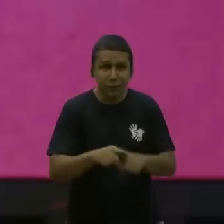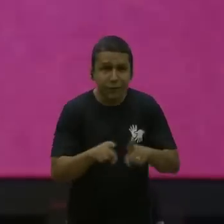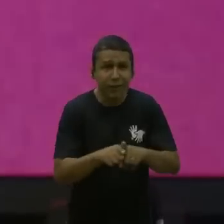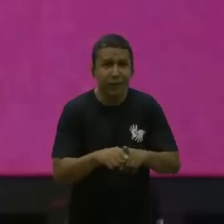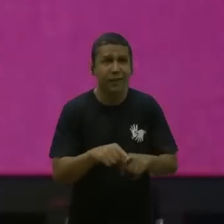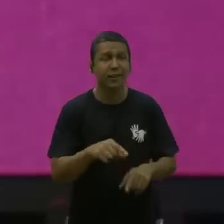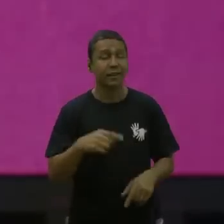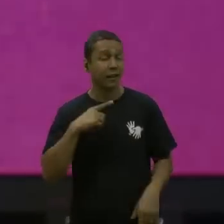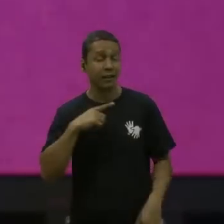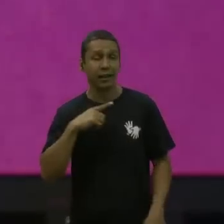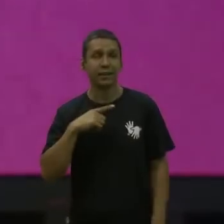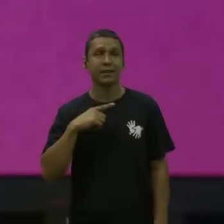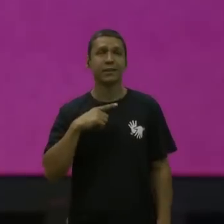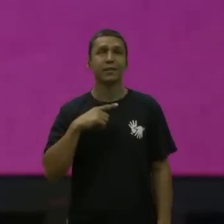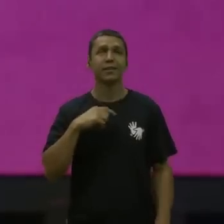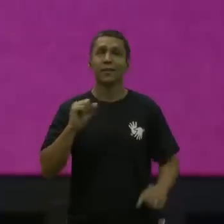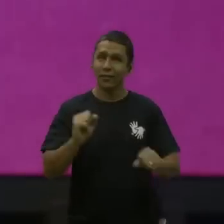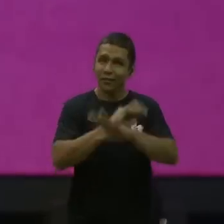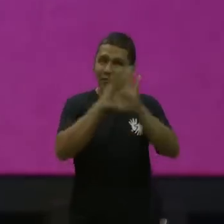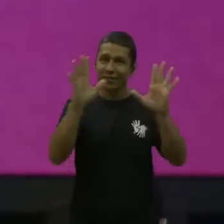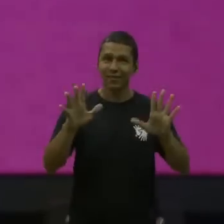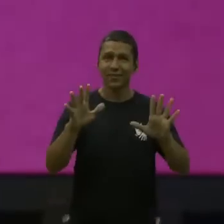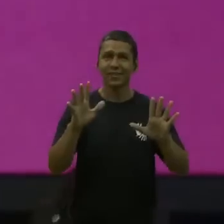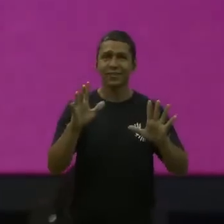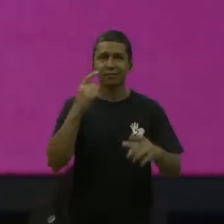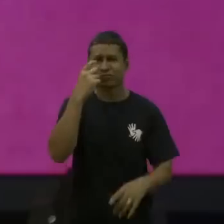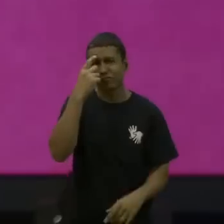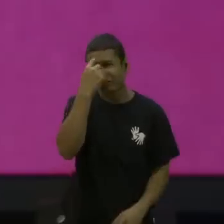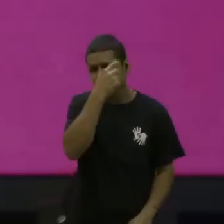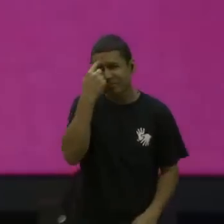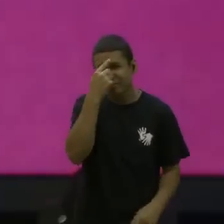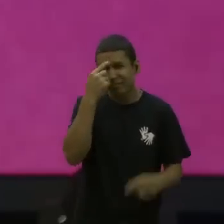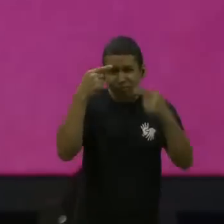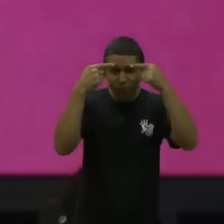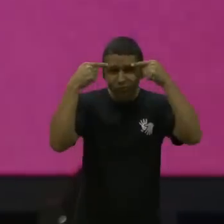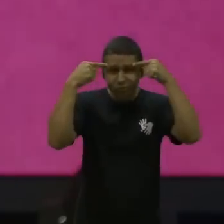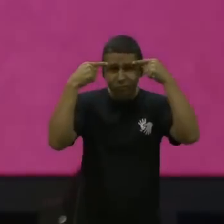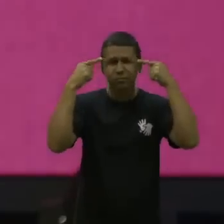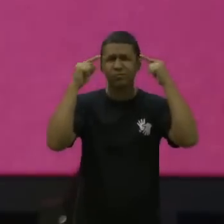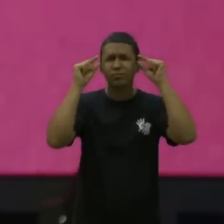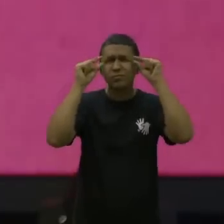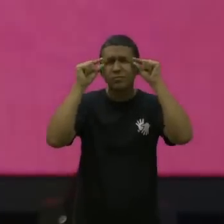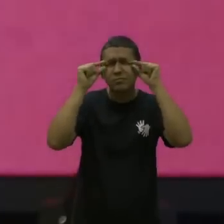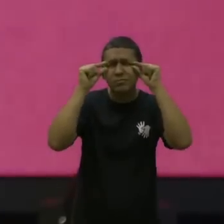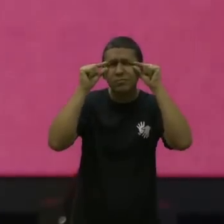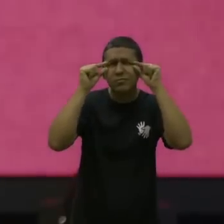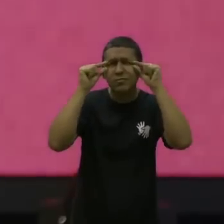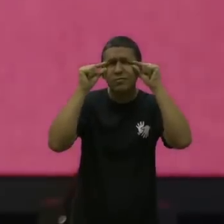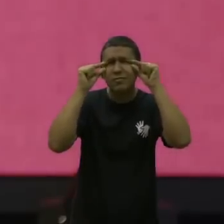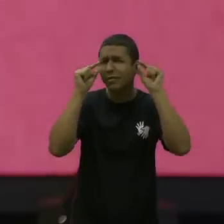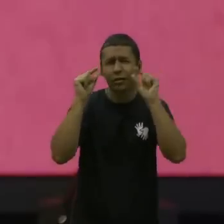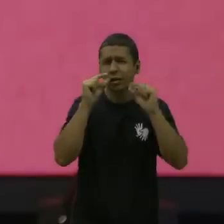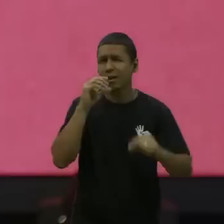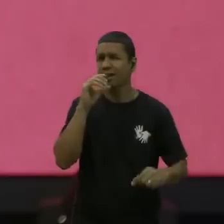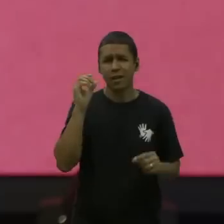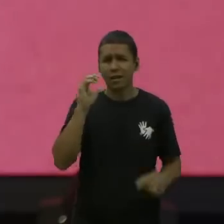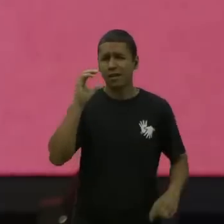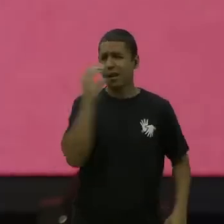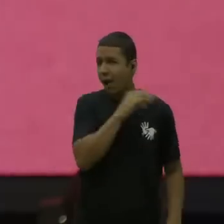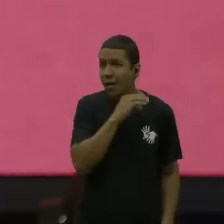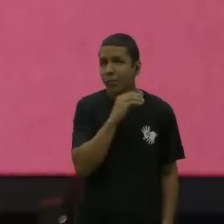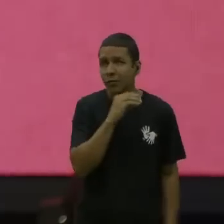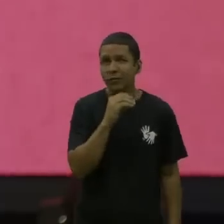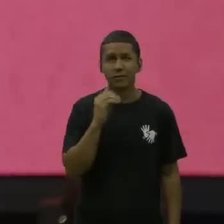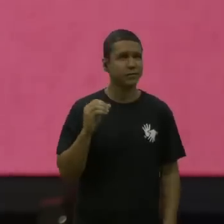Ó, oh. Oh, glória. Franze a testa. Fecha um pouquinho o olho na medida. Não olha devagar, não. Olha pra, rápido